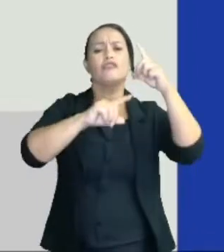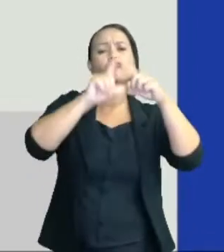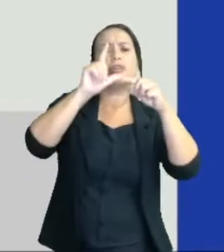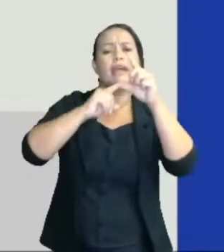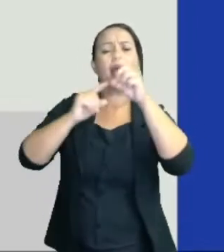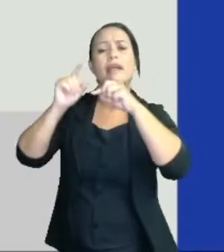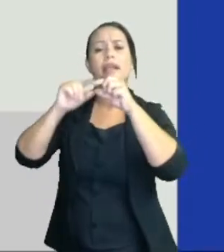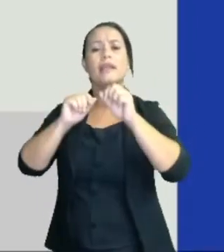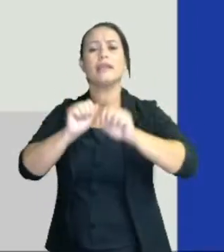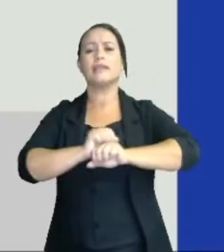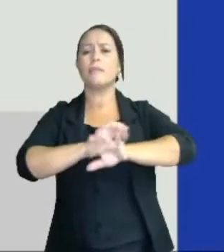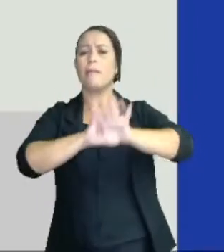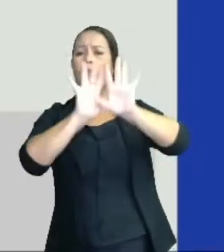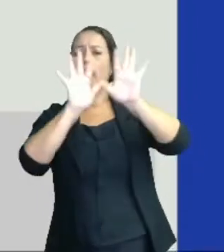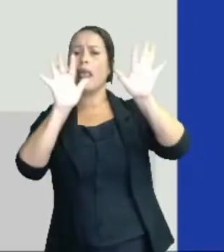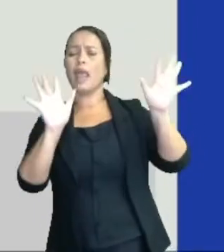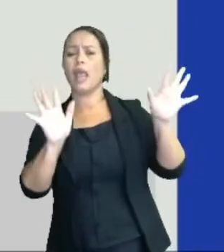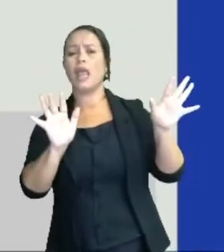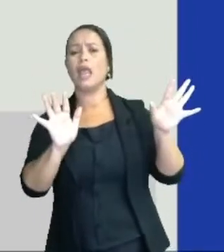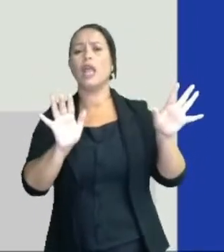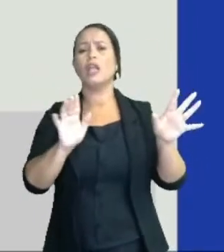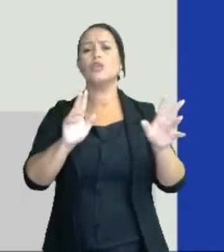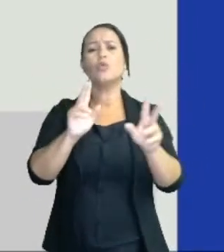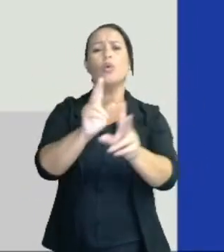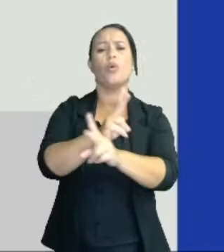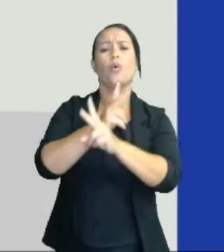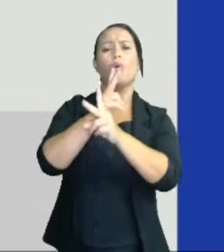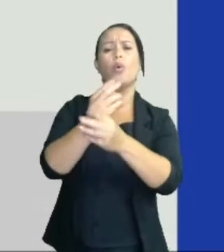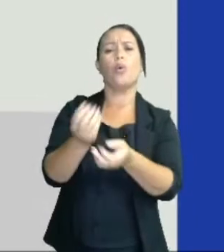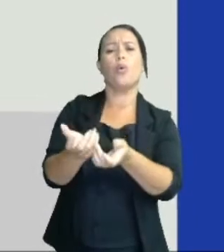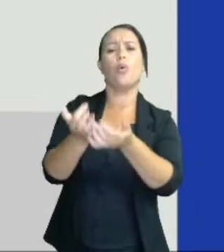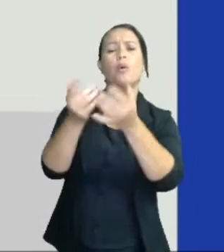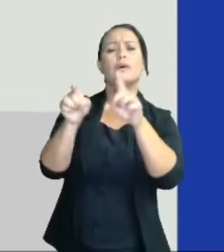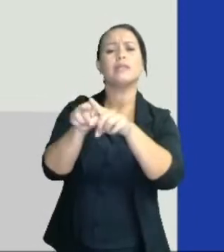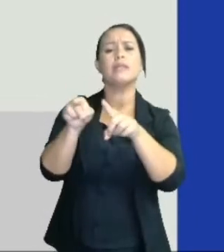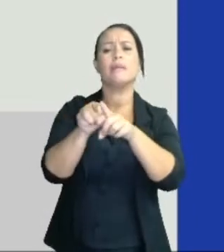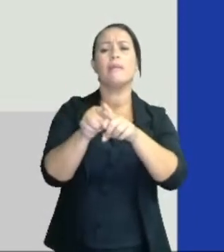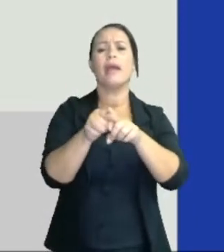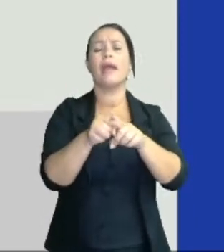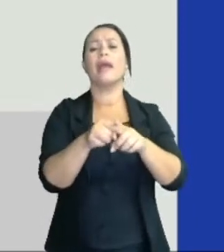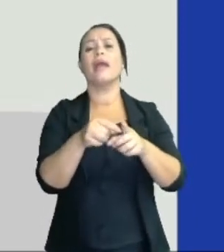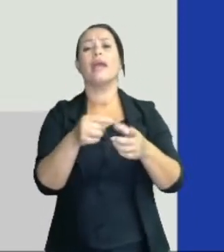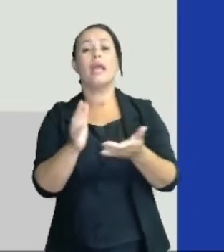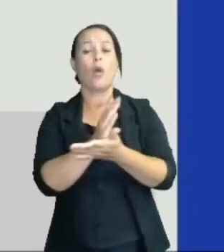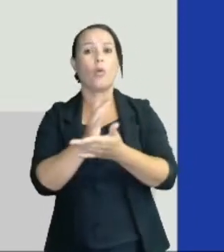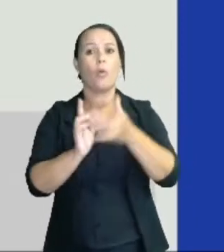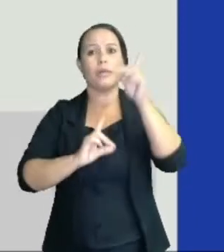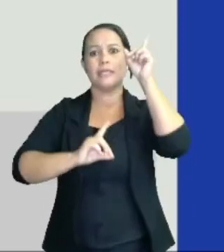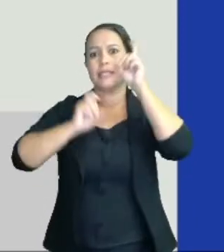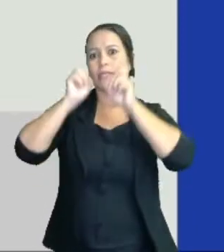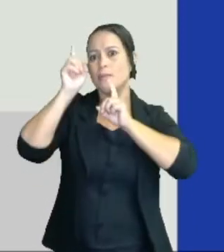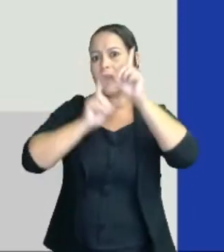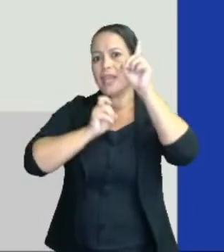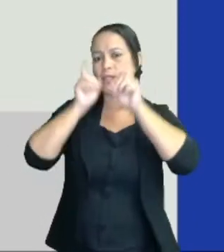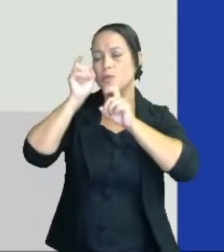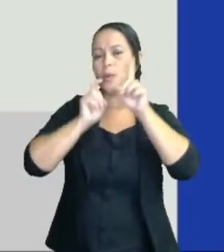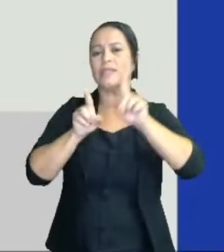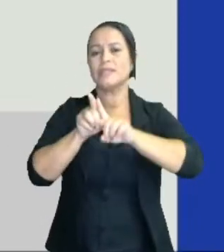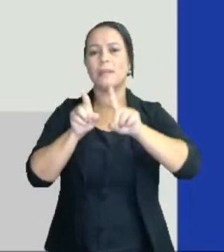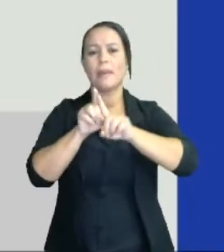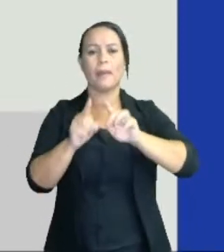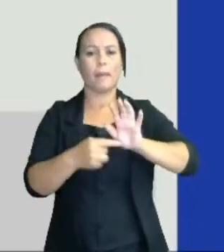estrelinhas, brilhos, fumacinha, rastro e as expressões fisionômicas